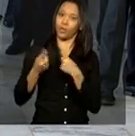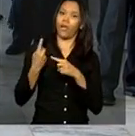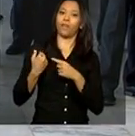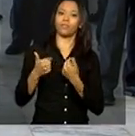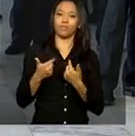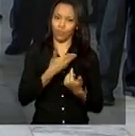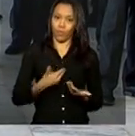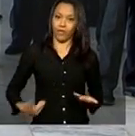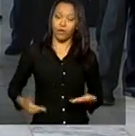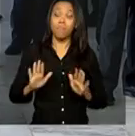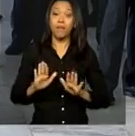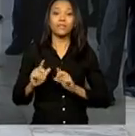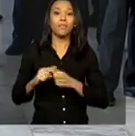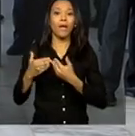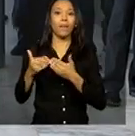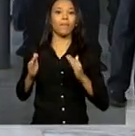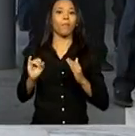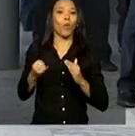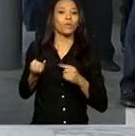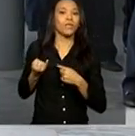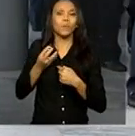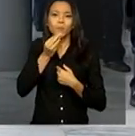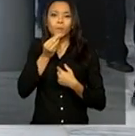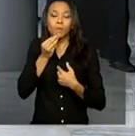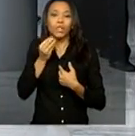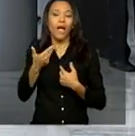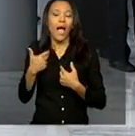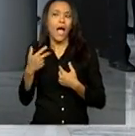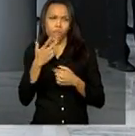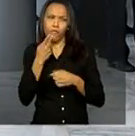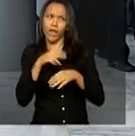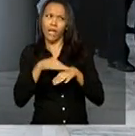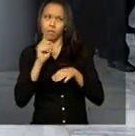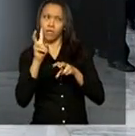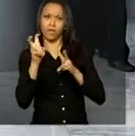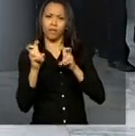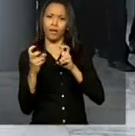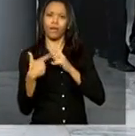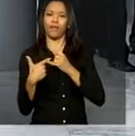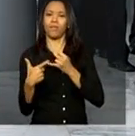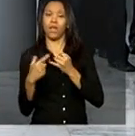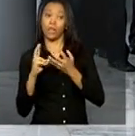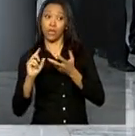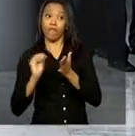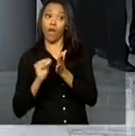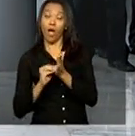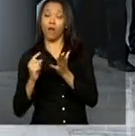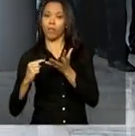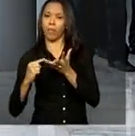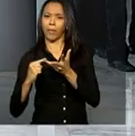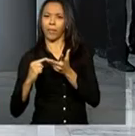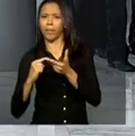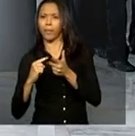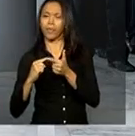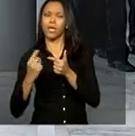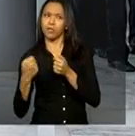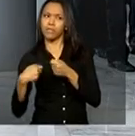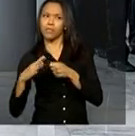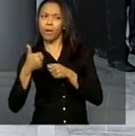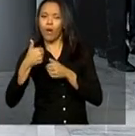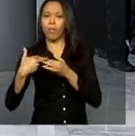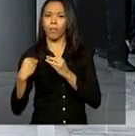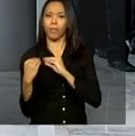de abertura de espaço para, olha, vamos depois conversar sobre aquele tema, temos algumas questões que estão em aberto, outras que devem ser